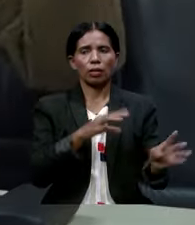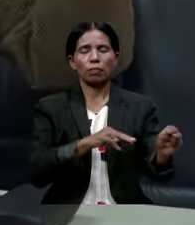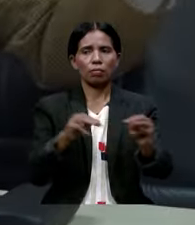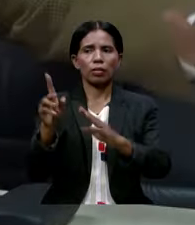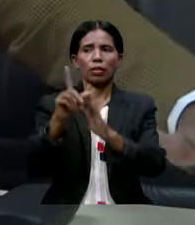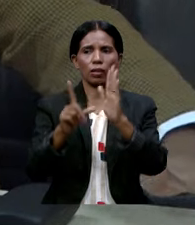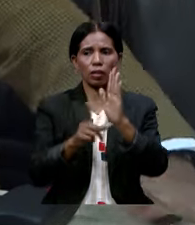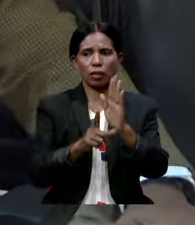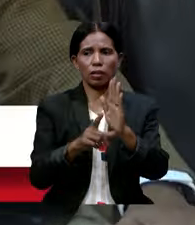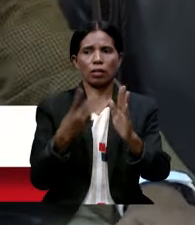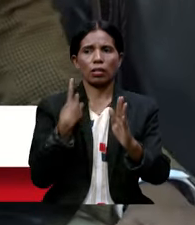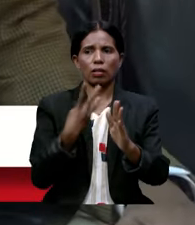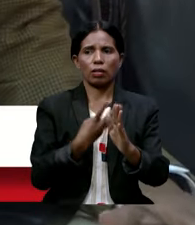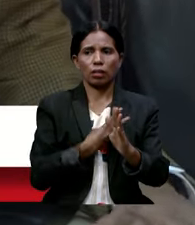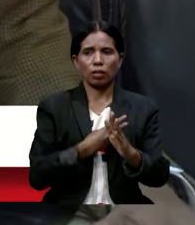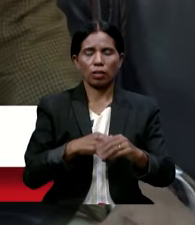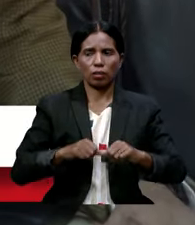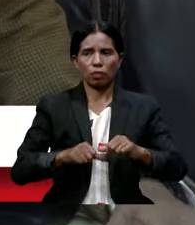depois avança